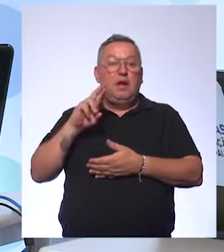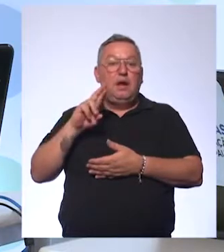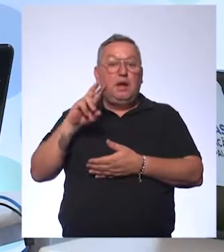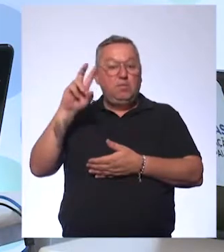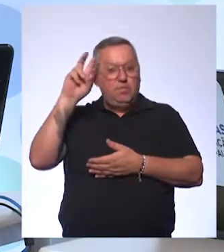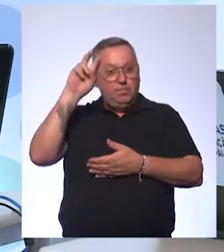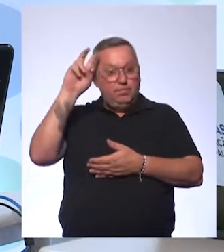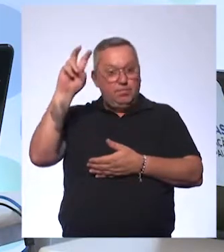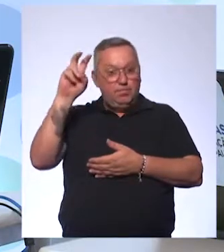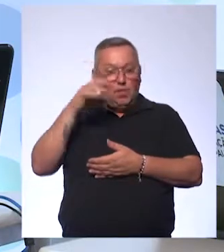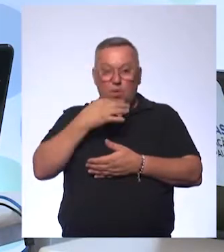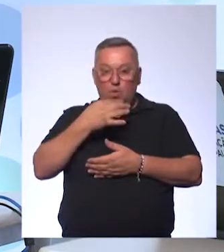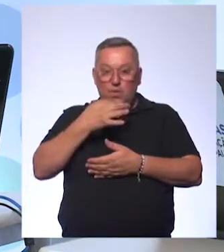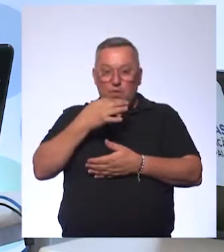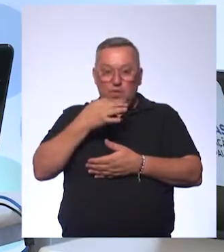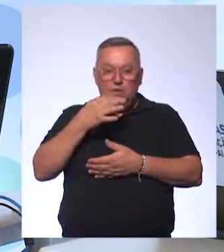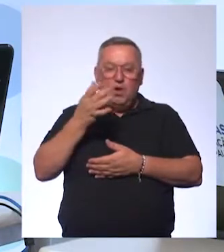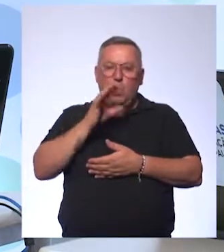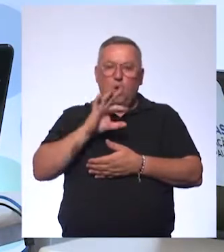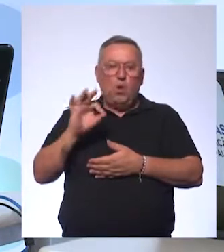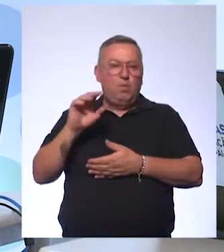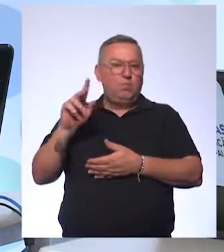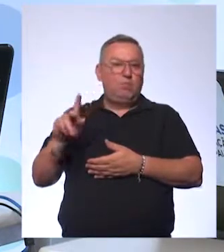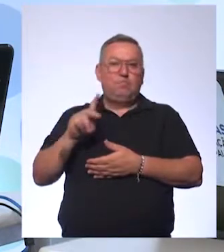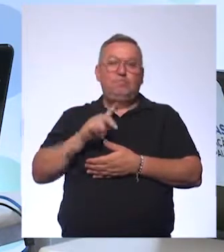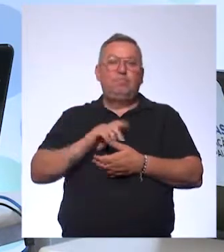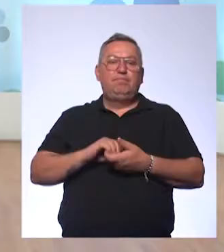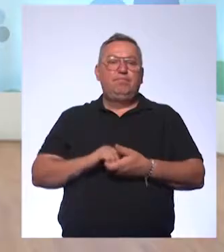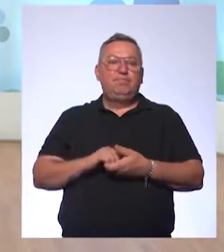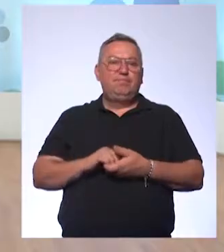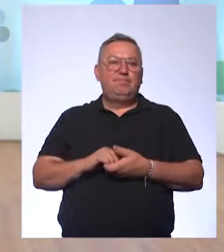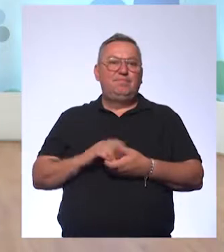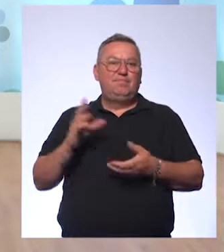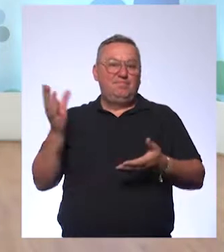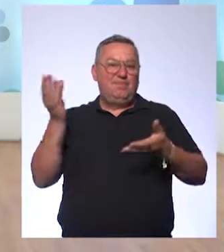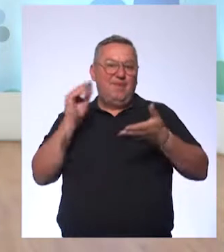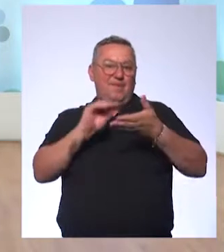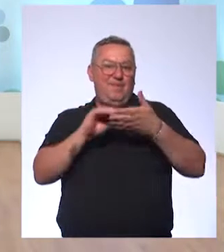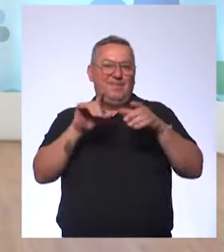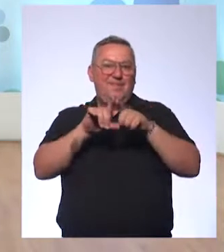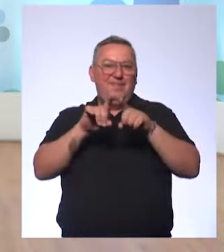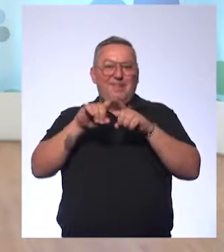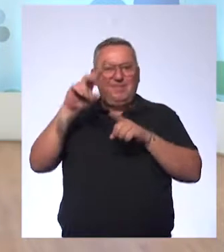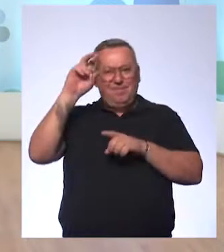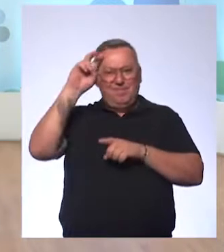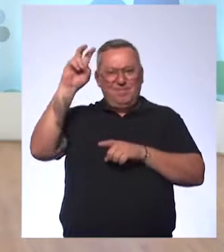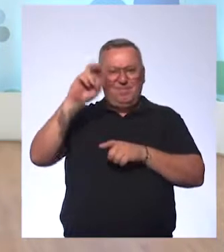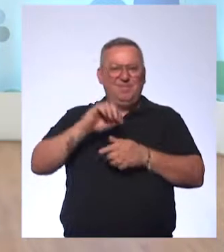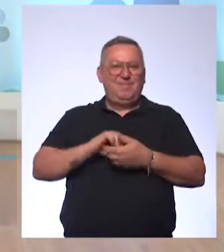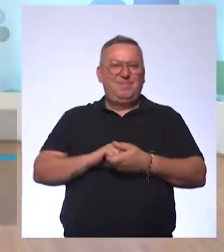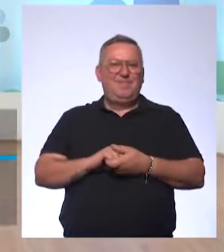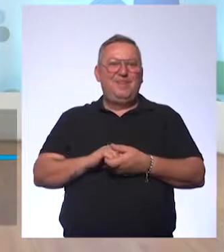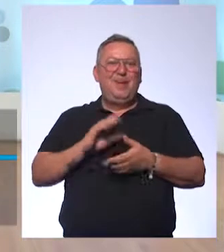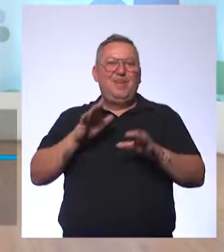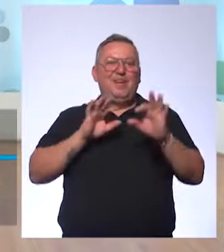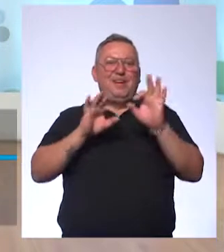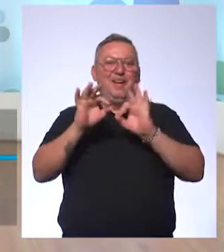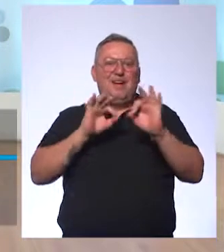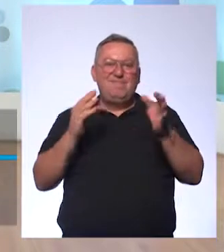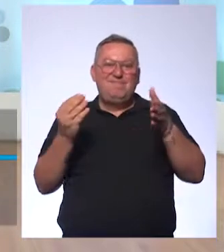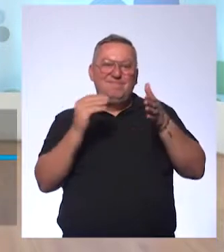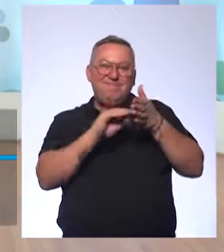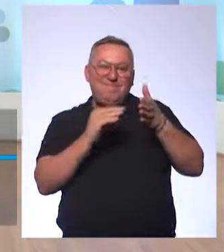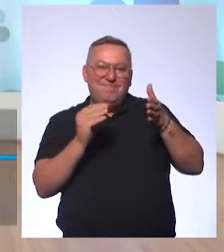inteligente. Opinião. Deve ser um ótimo professor. Eita, que ele já até acrescentou aí o inteligente, hein? Já tá fazendo